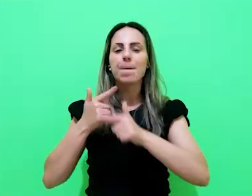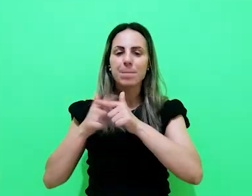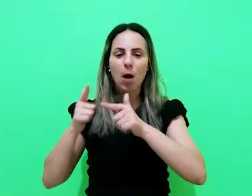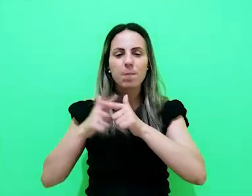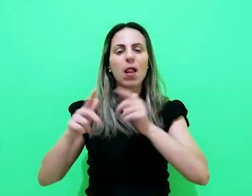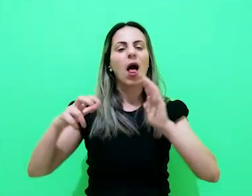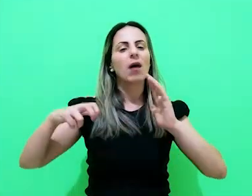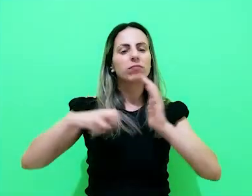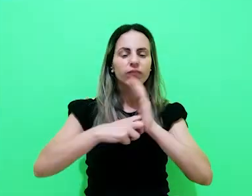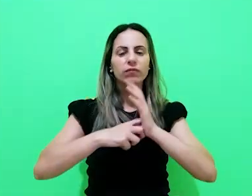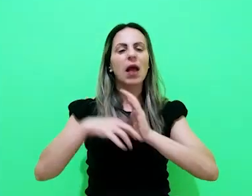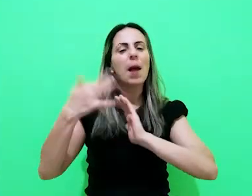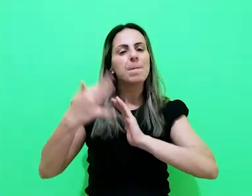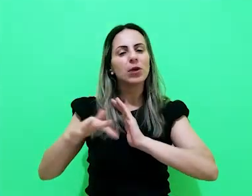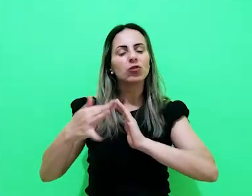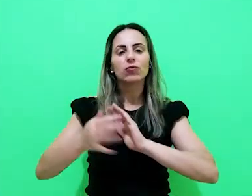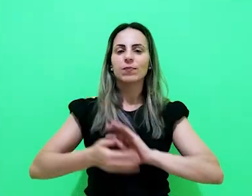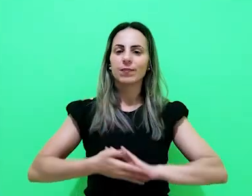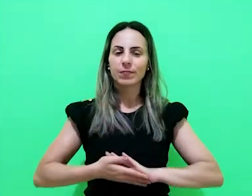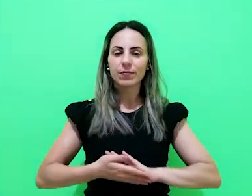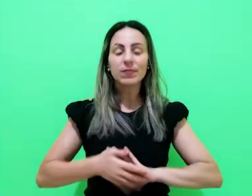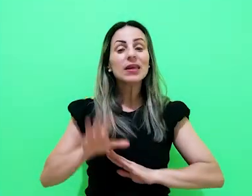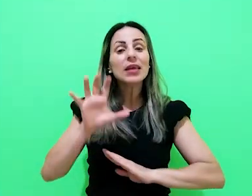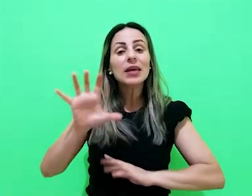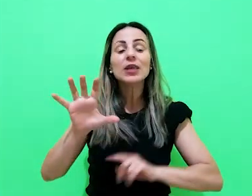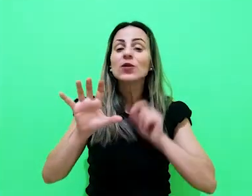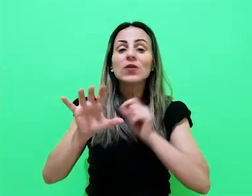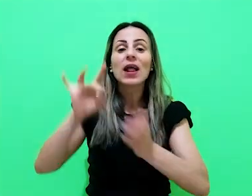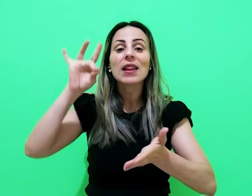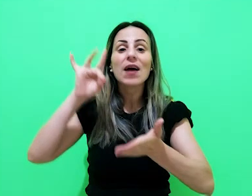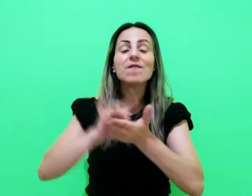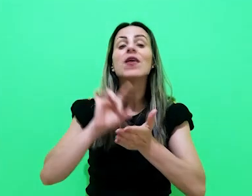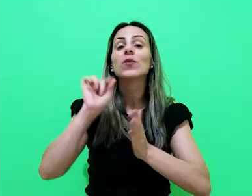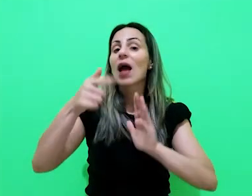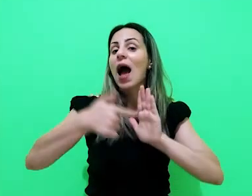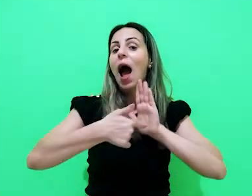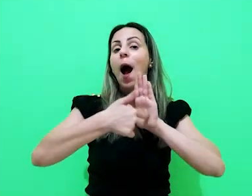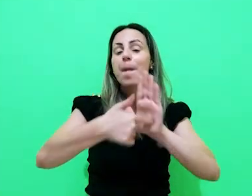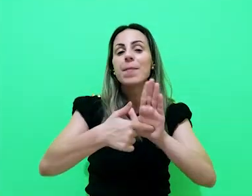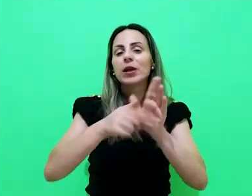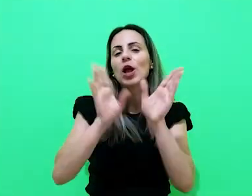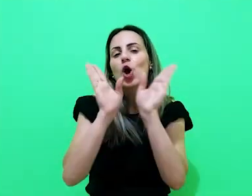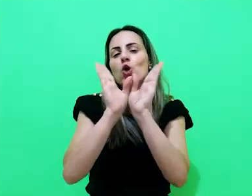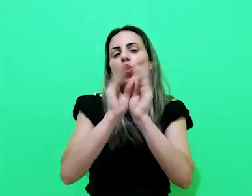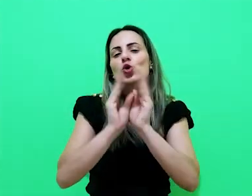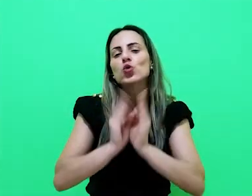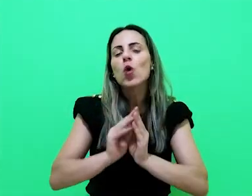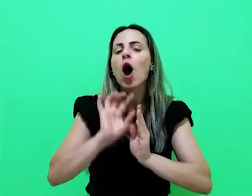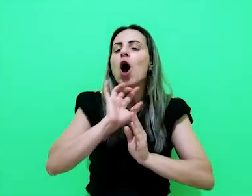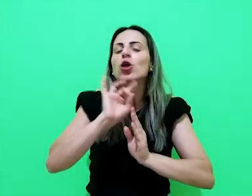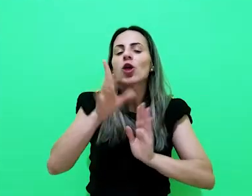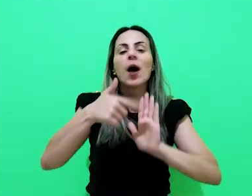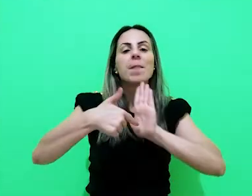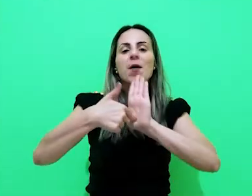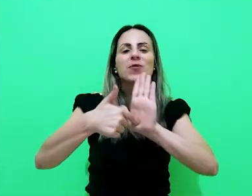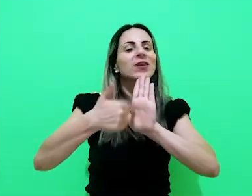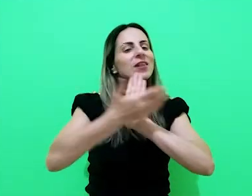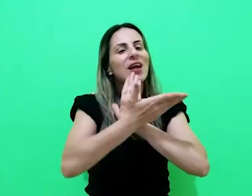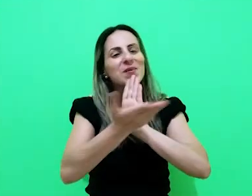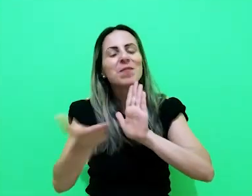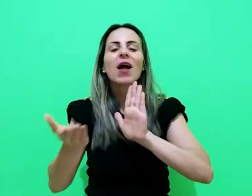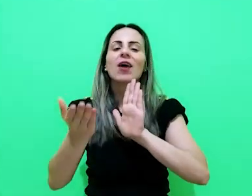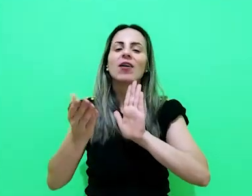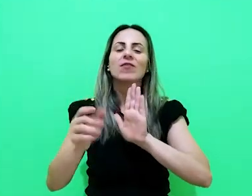nesse paciente, tá bom? Pessoal, isso foi, na verdade, uma apresentação curta, só para poder mostrar para